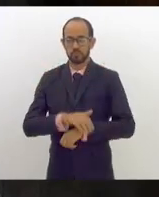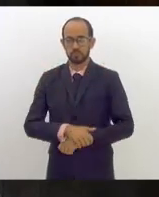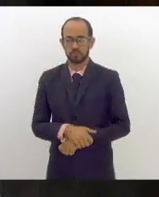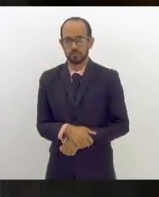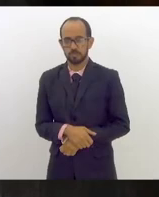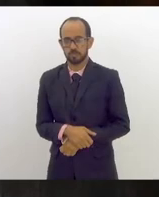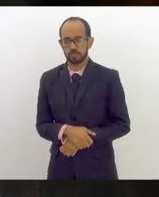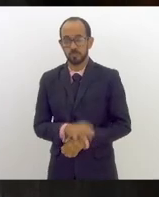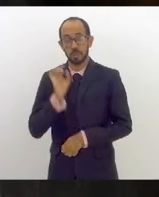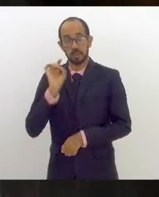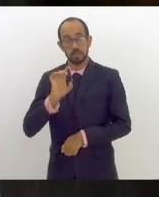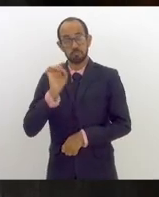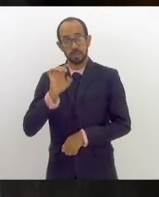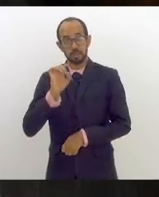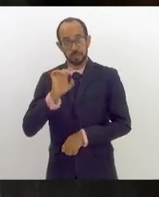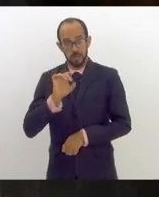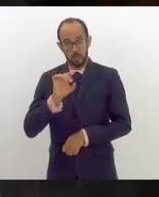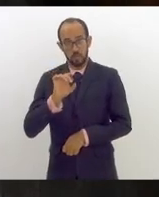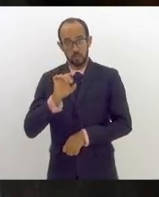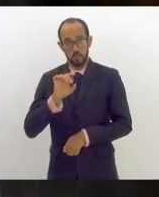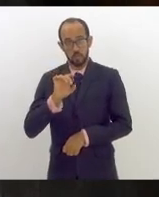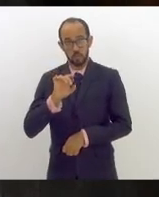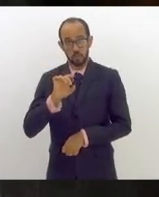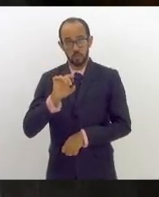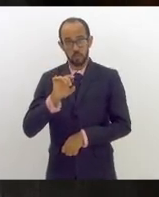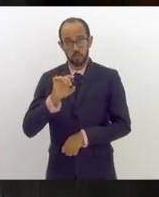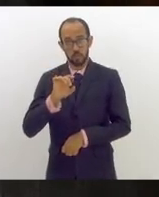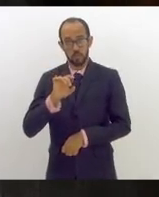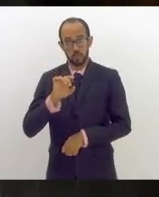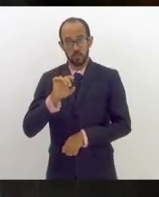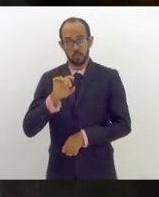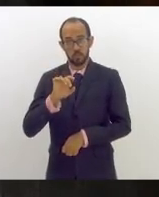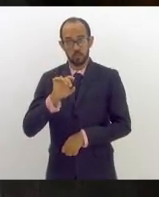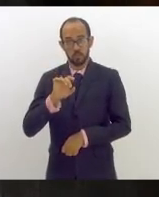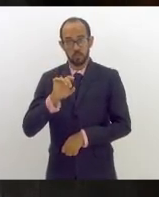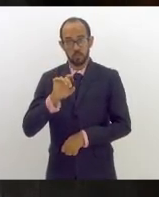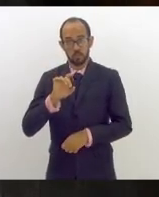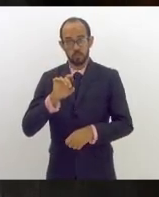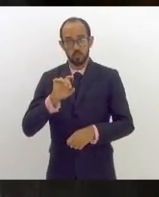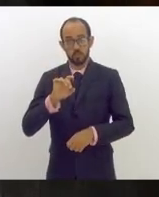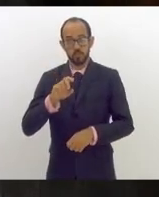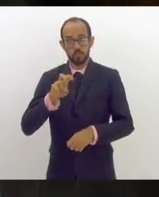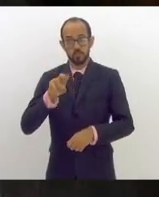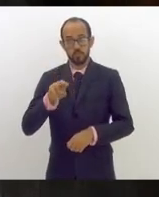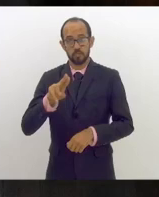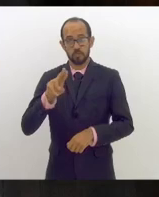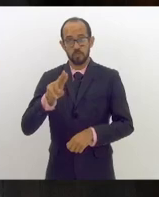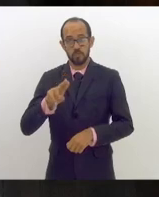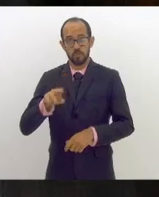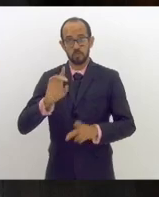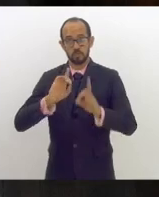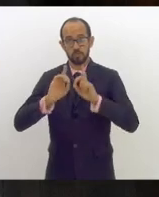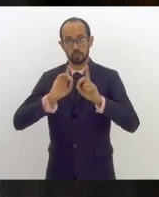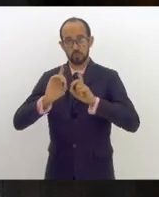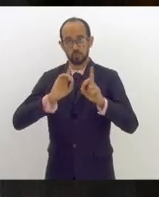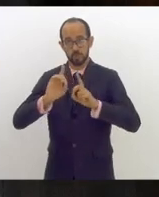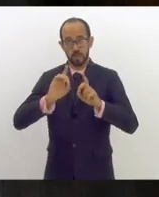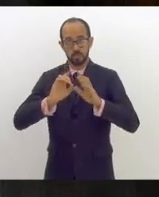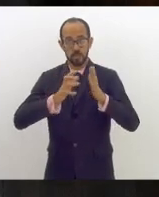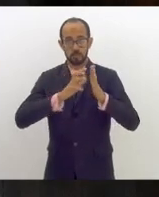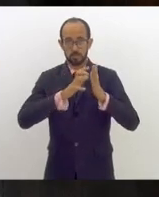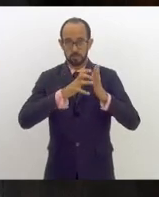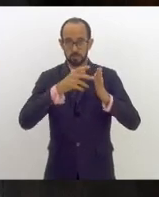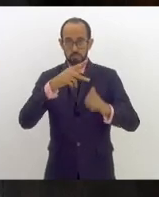e especial vou aqui discursar para bancada do pl